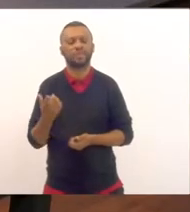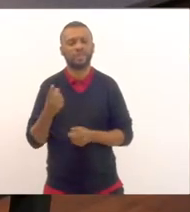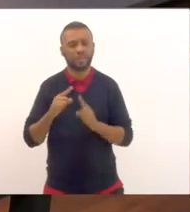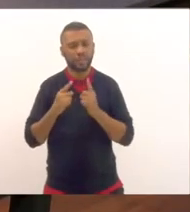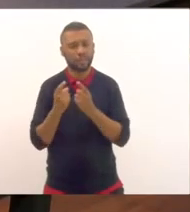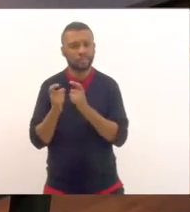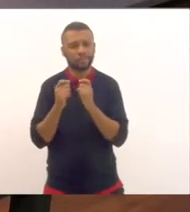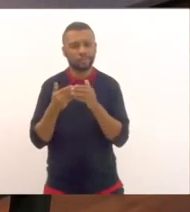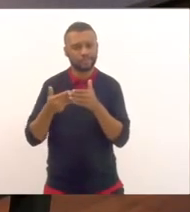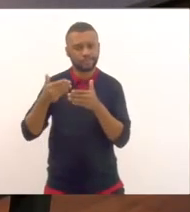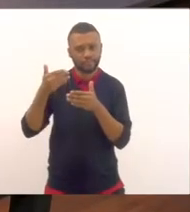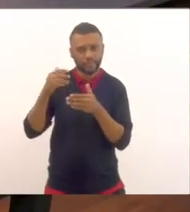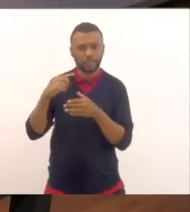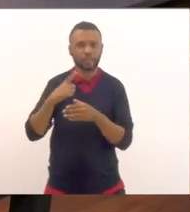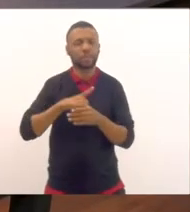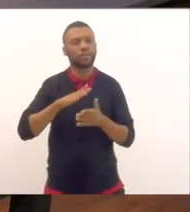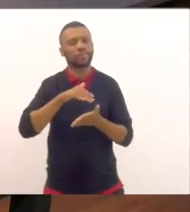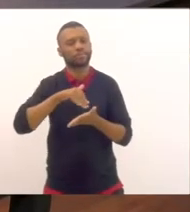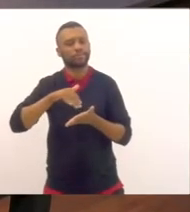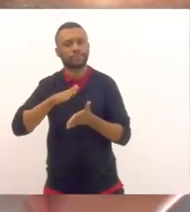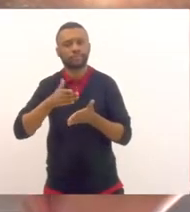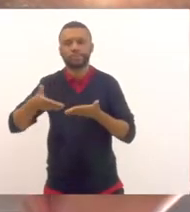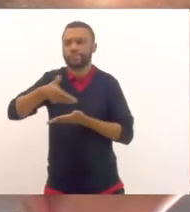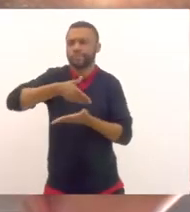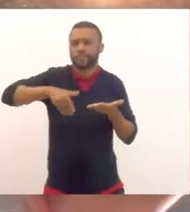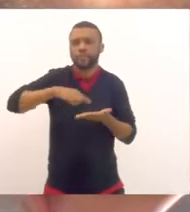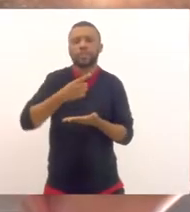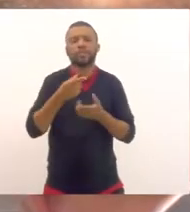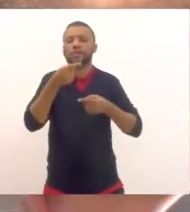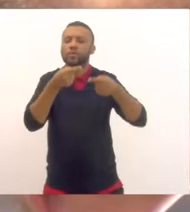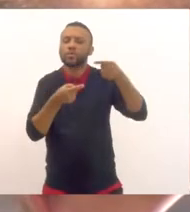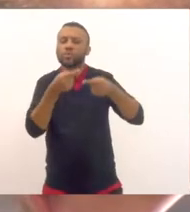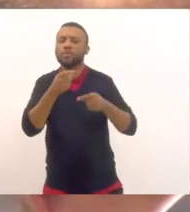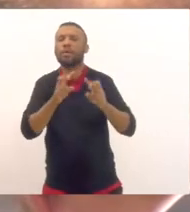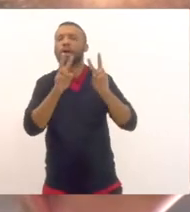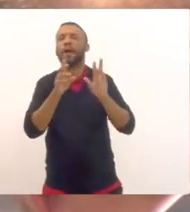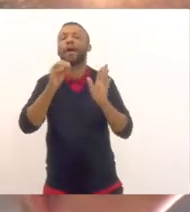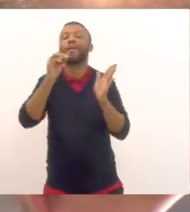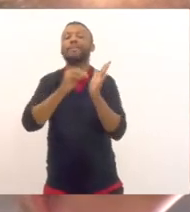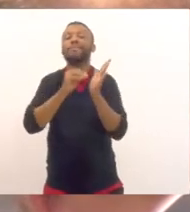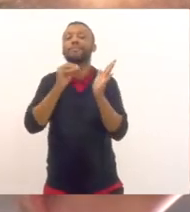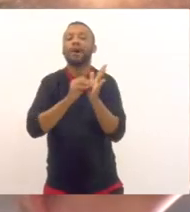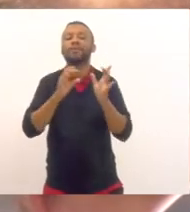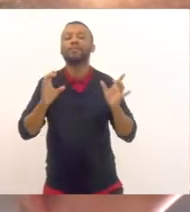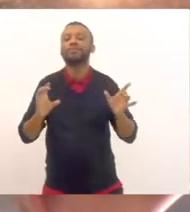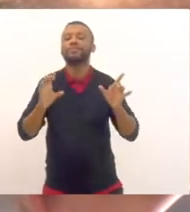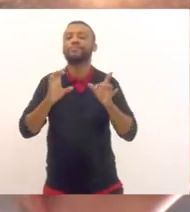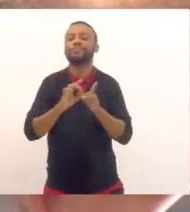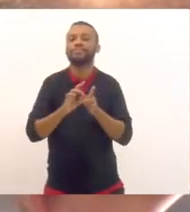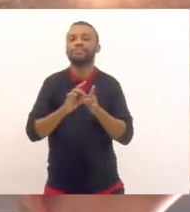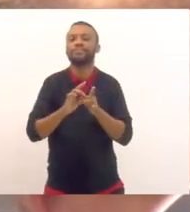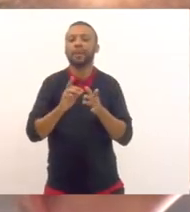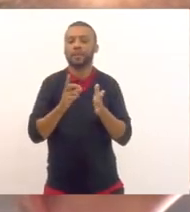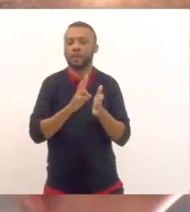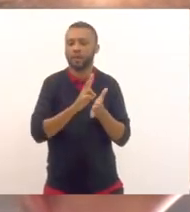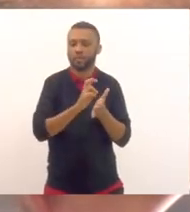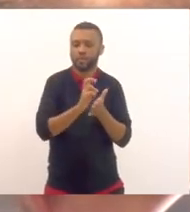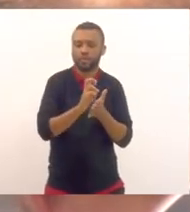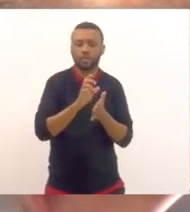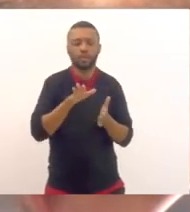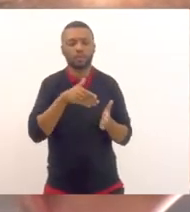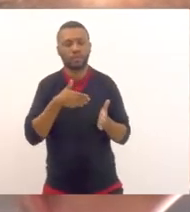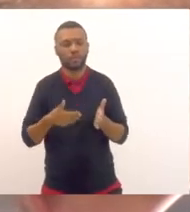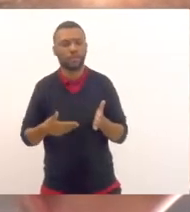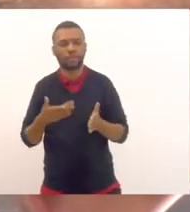que nós fizemos aqui de urgência olhando para me discutir da questão não falta de entrosamento no entendimento entre a SuperVia o